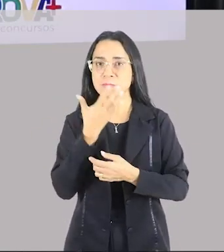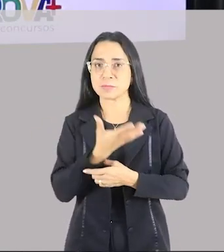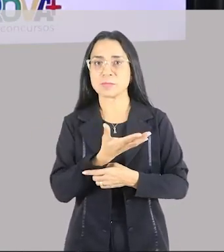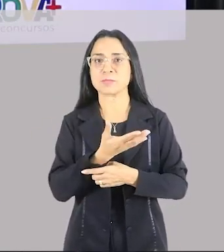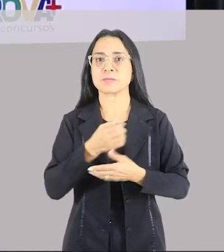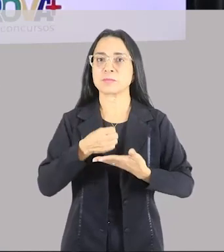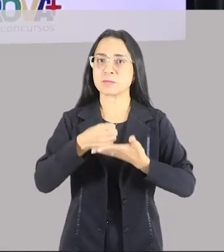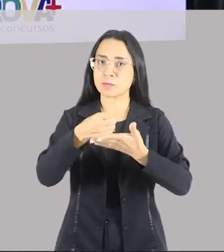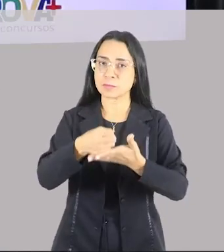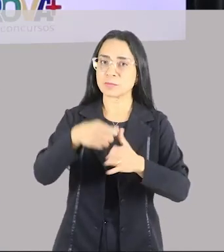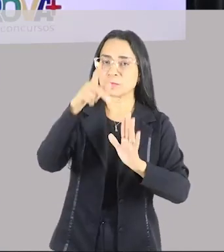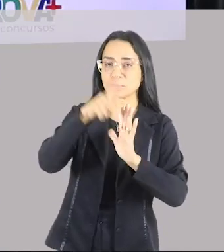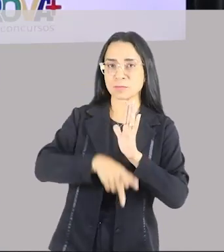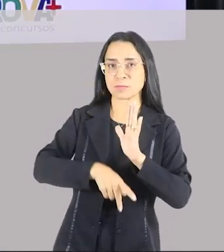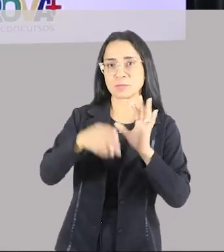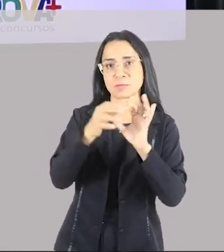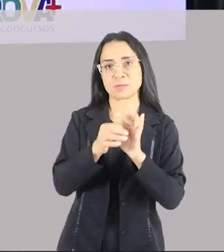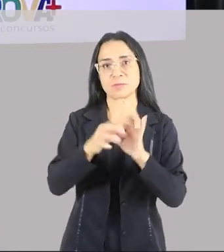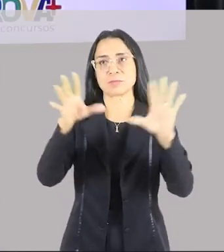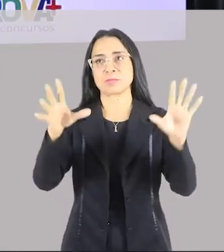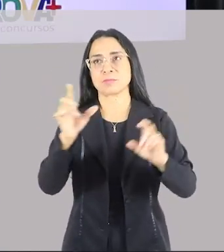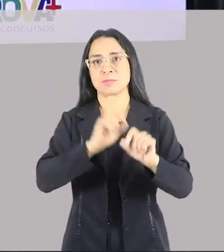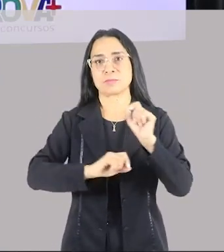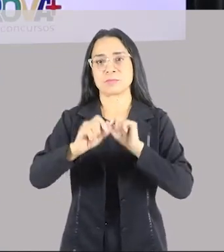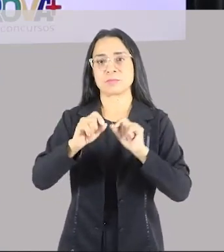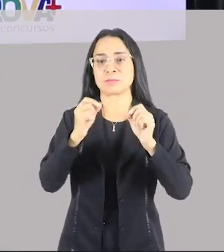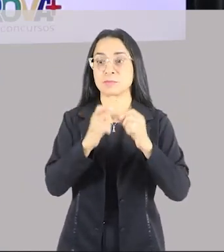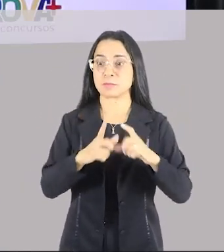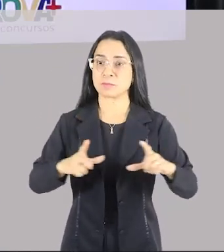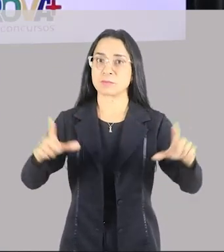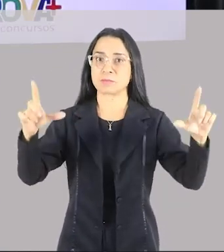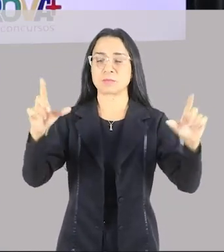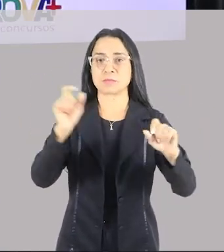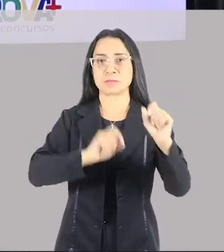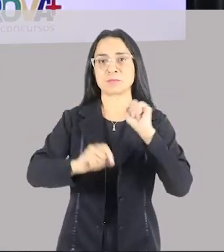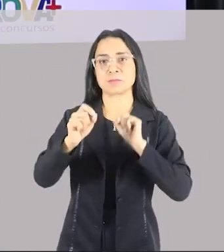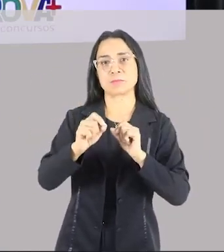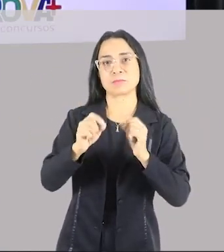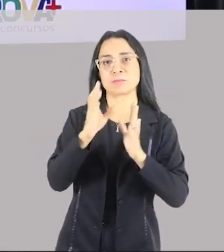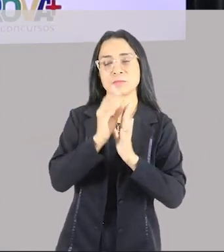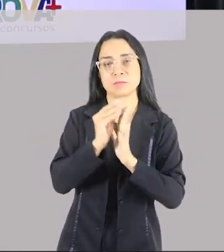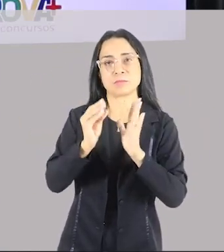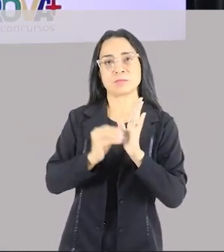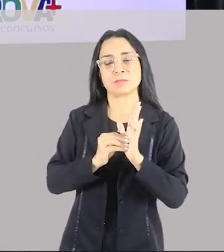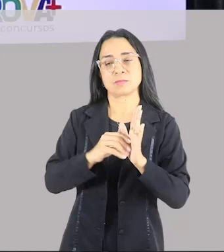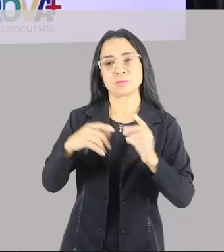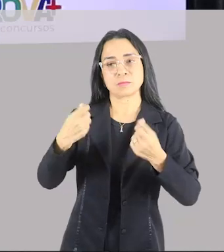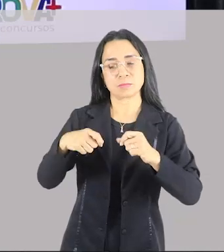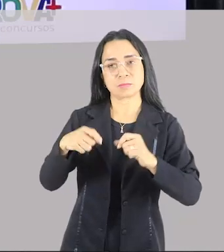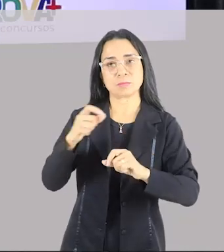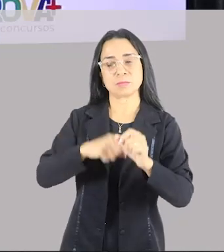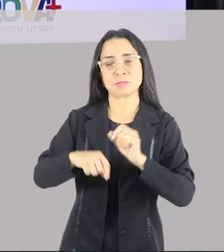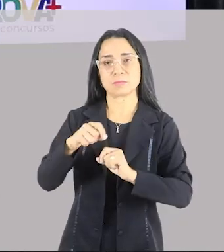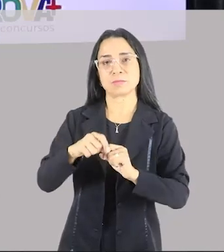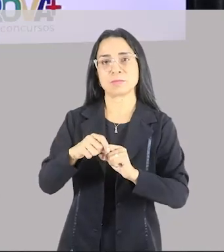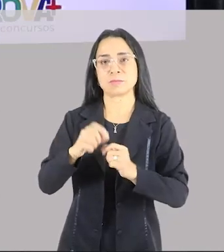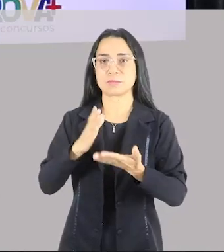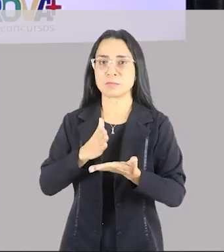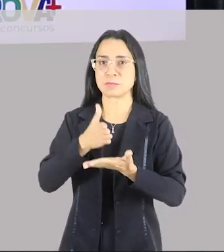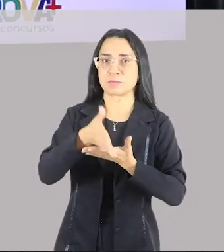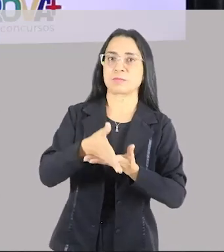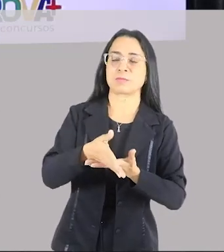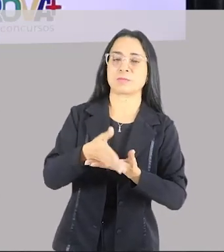grande projeto que democratiza, que expande os conteúdos necessários para vocês serem aprovados com êxito